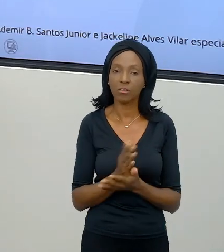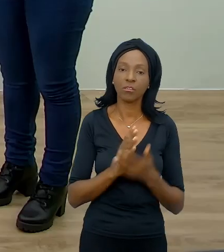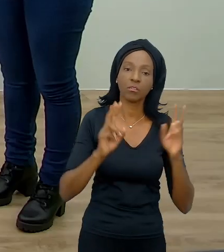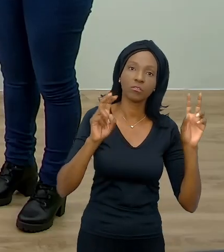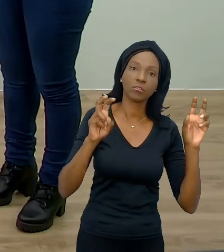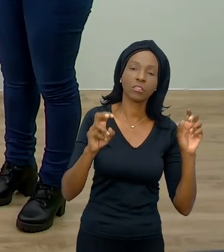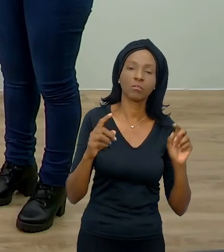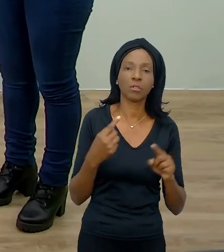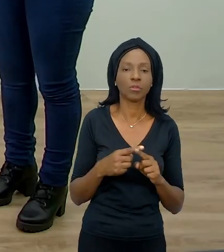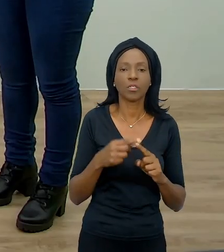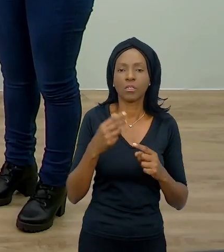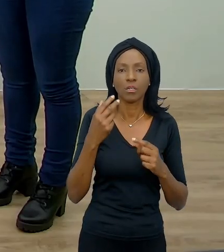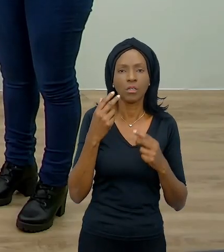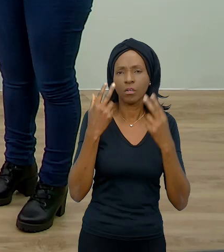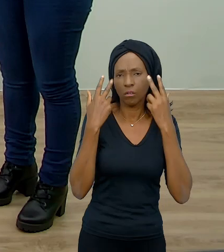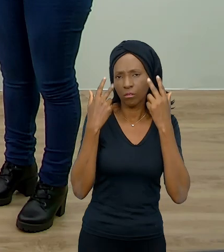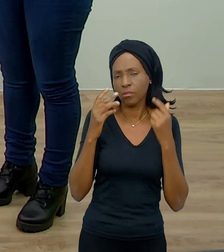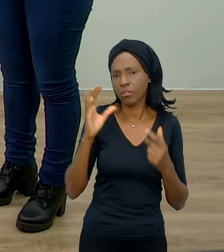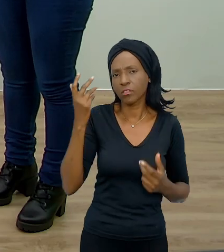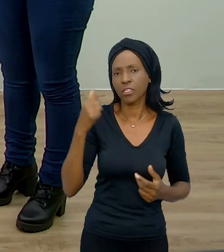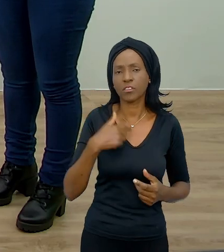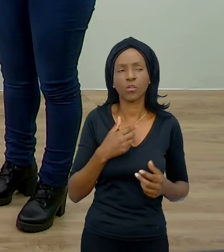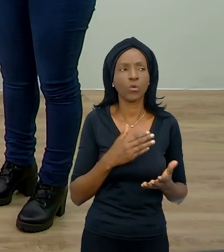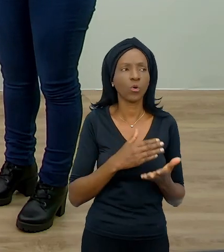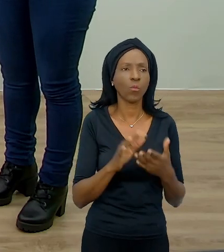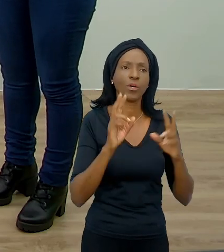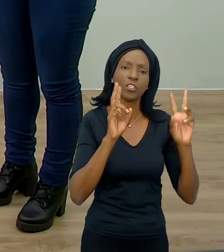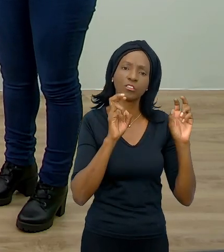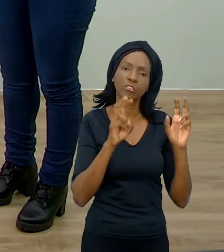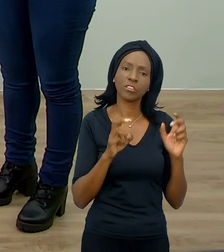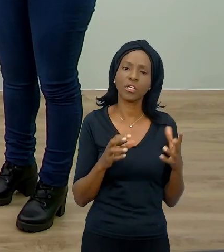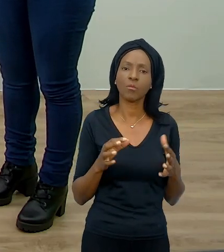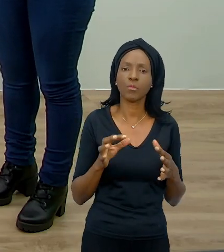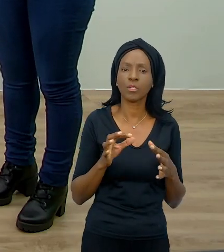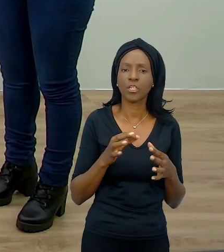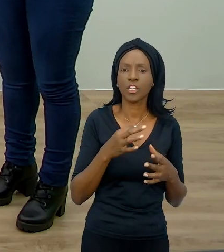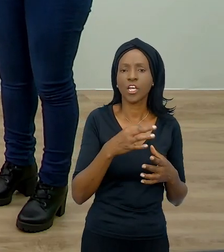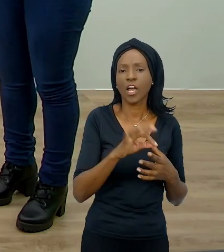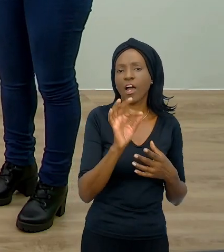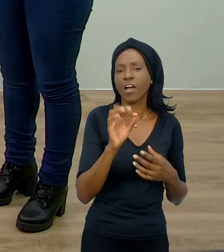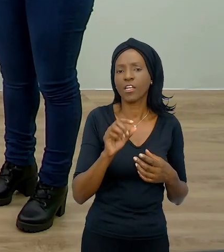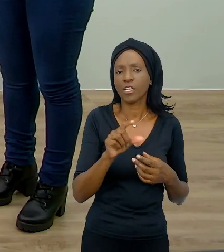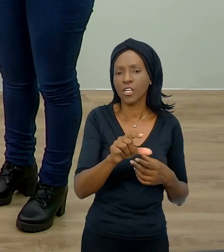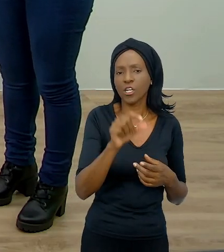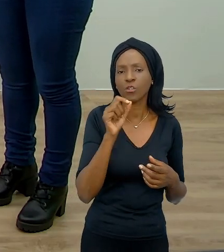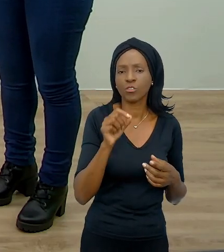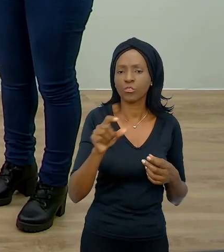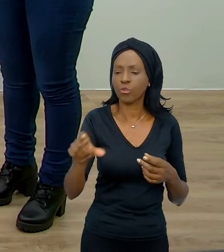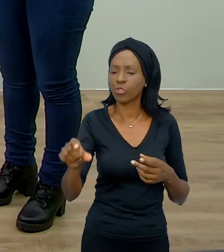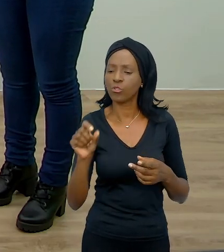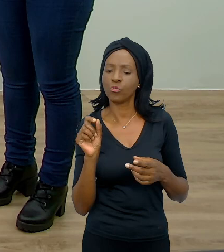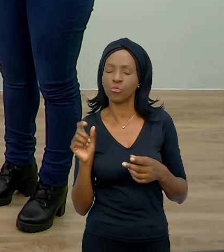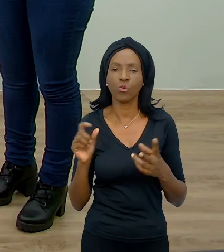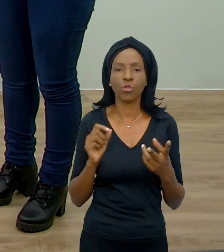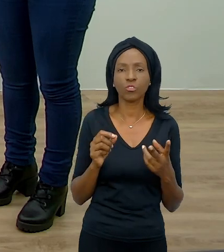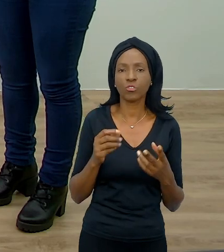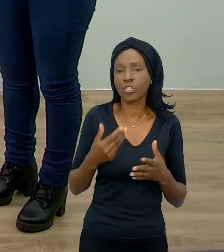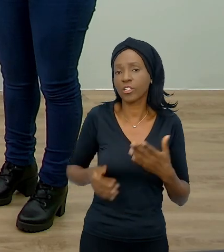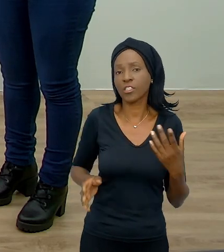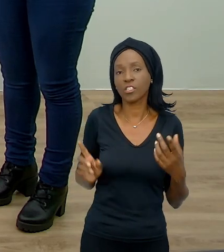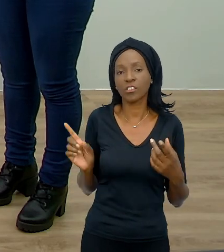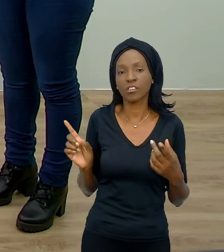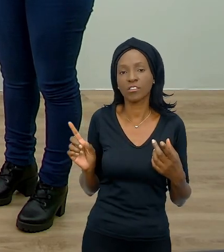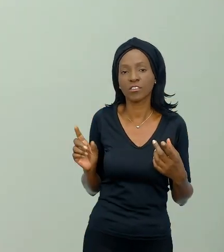comum, de repente eu começo a falar de um determinado assunto, eu vou linkando ao outro e deixo a prioridade qualquer. Por isso que o verbo